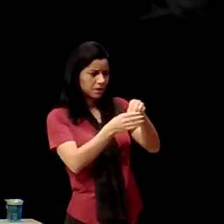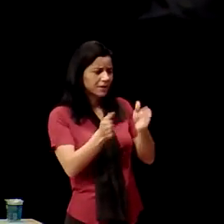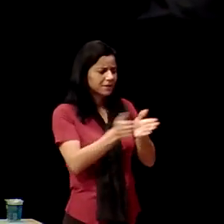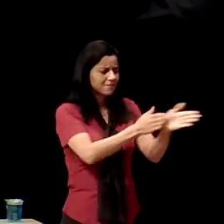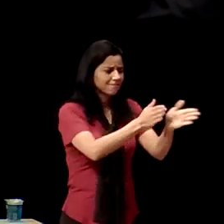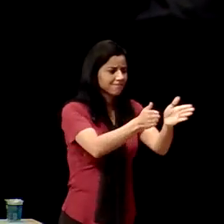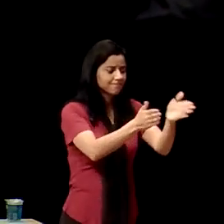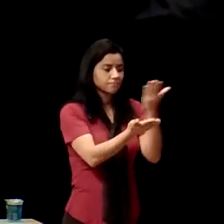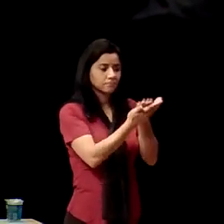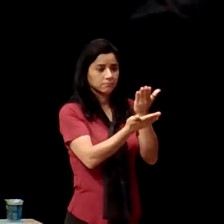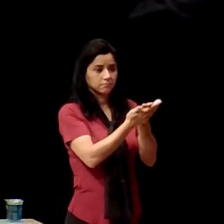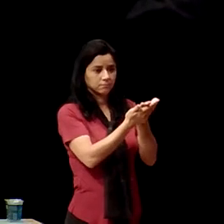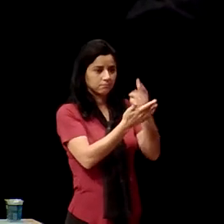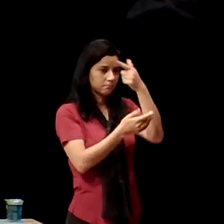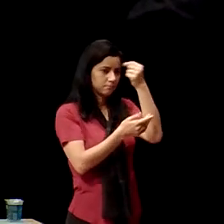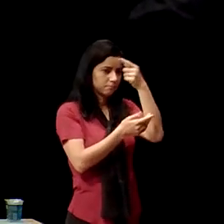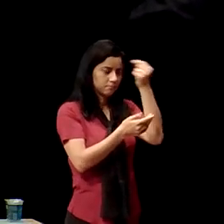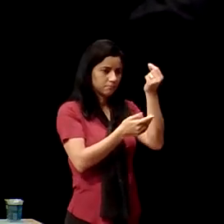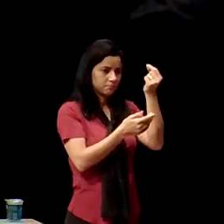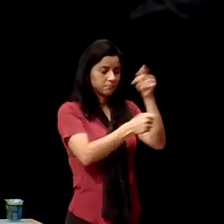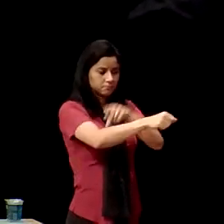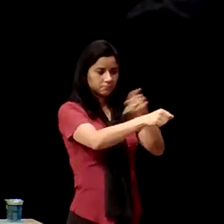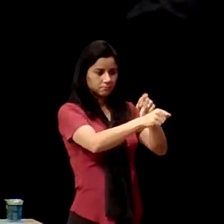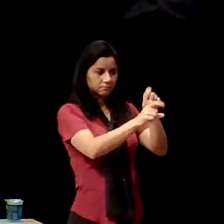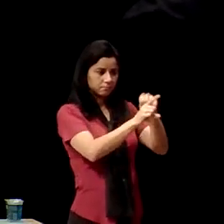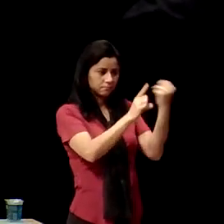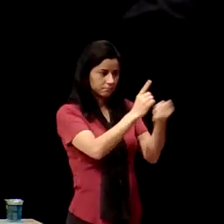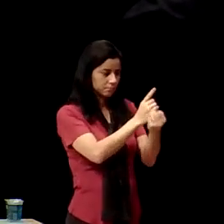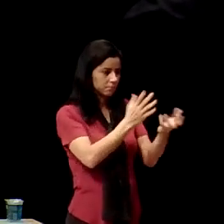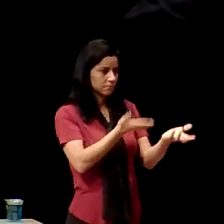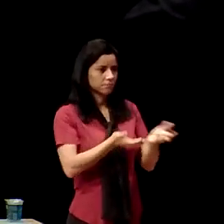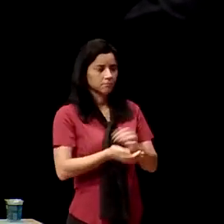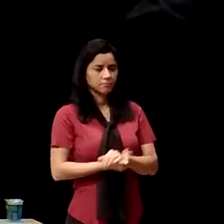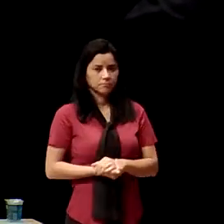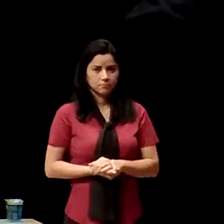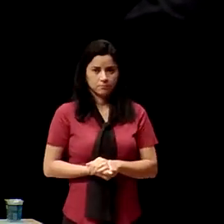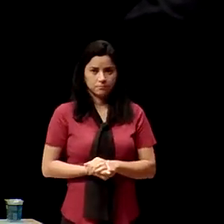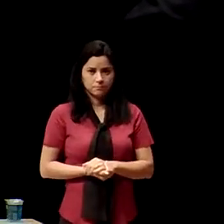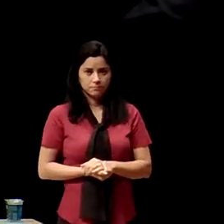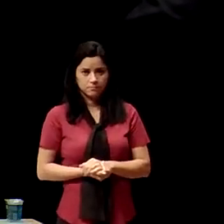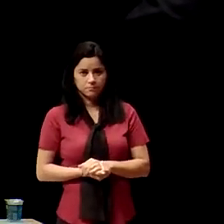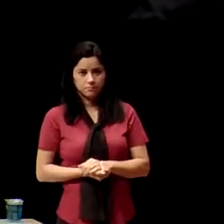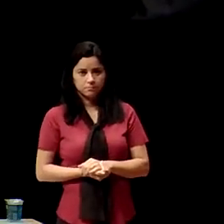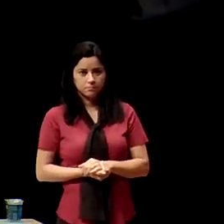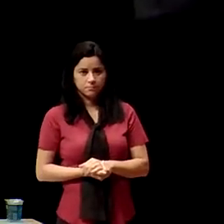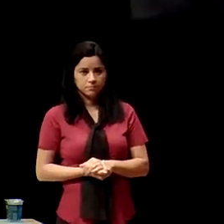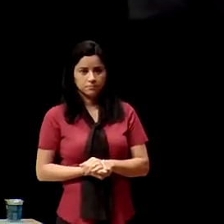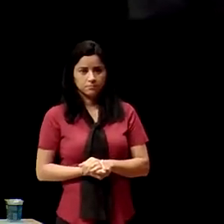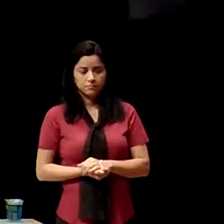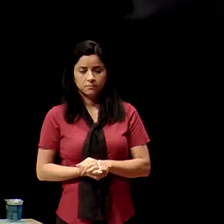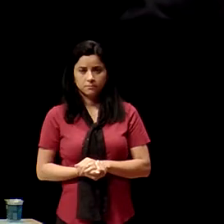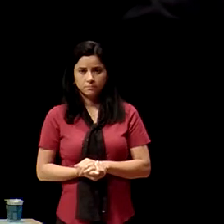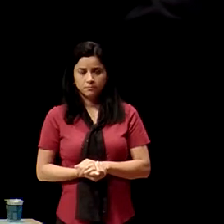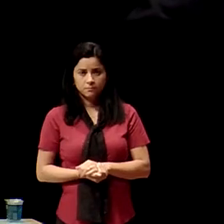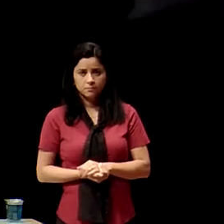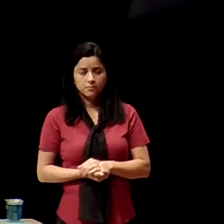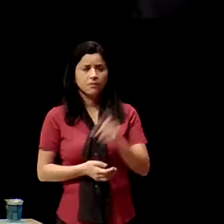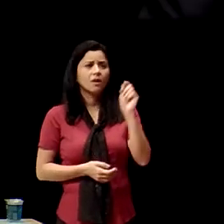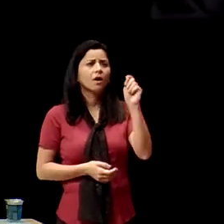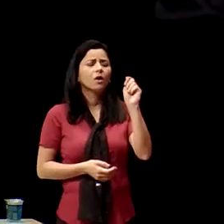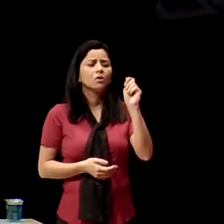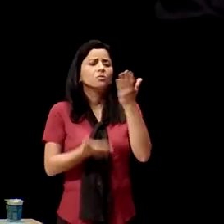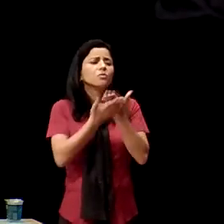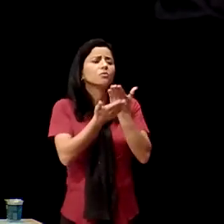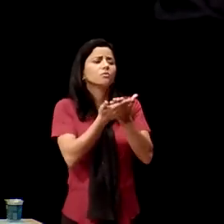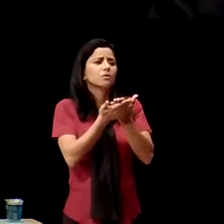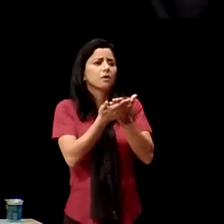estudos acadêmicos a pedagogia social. What should be studied when studying social pedagogy? O que